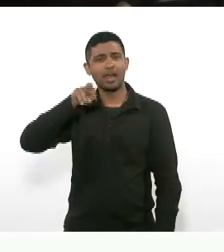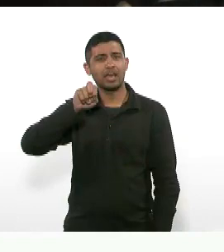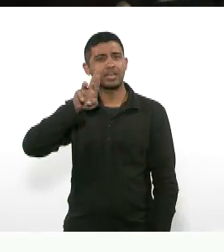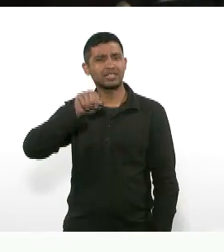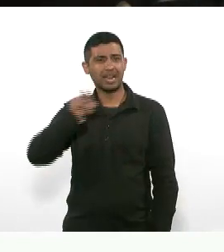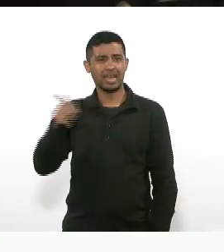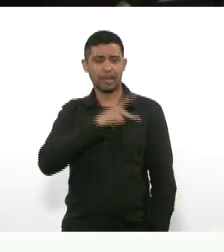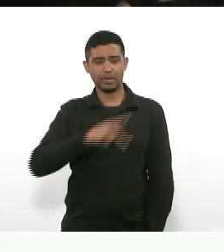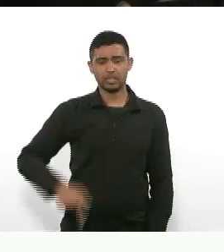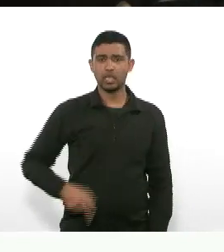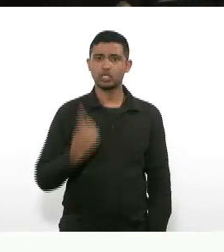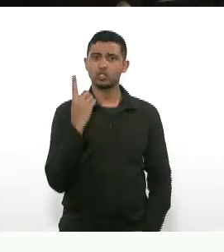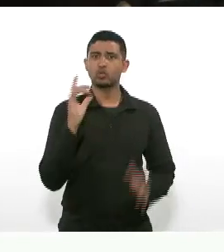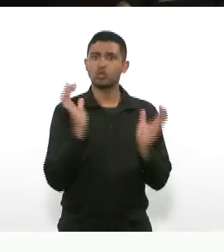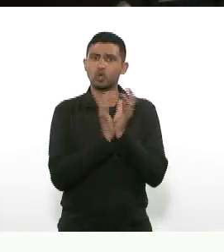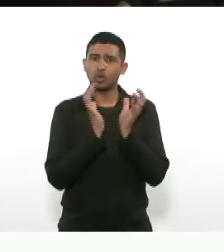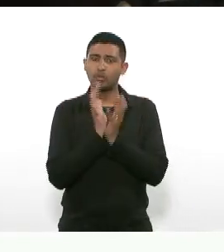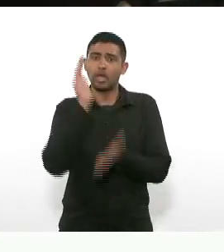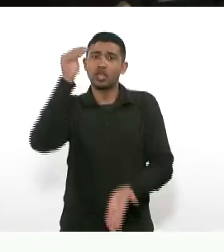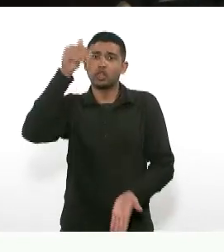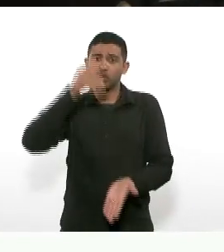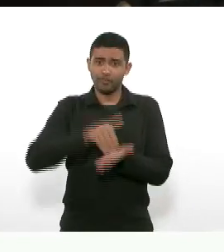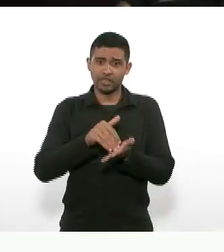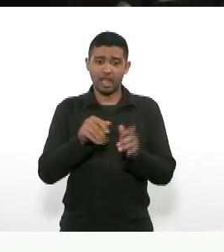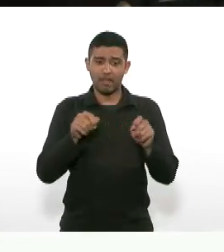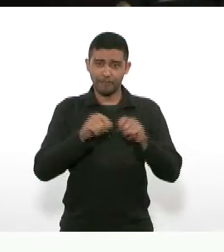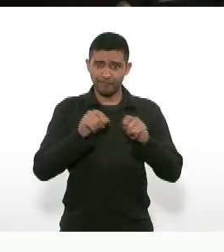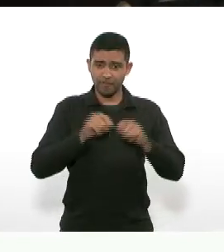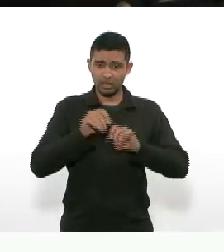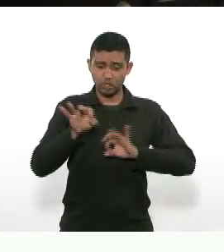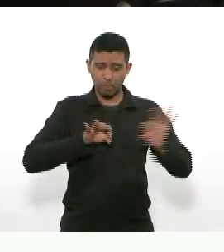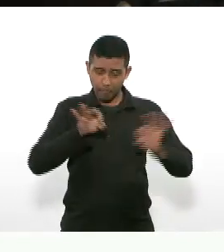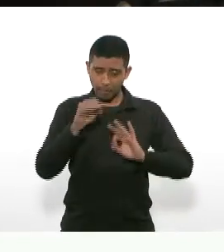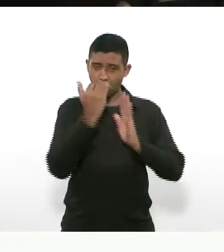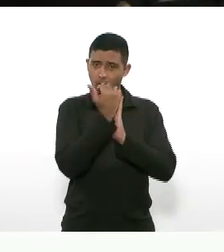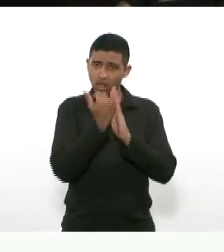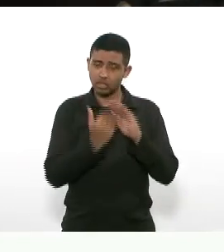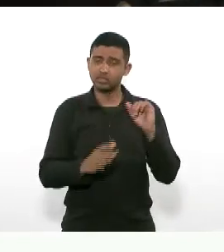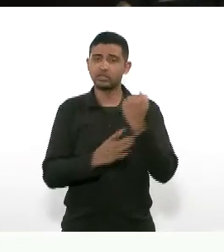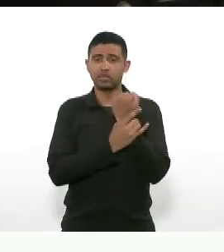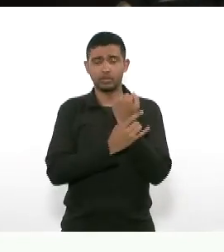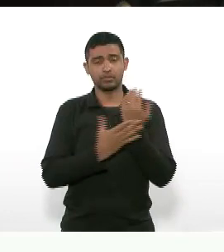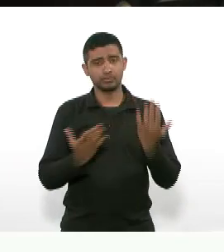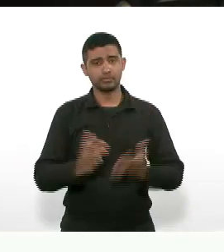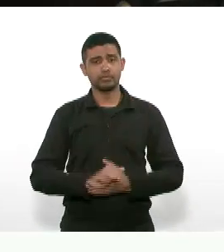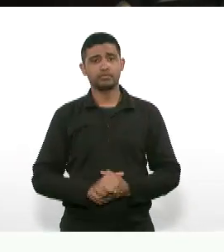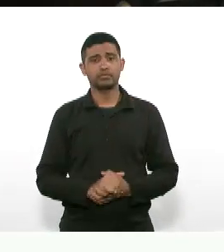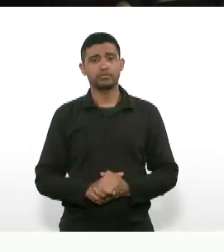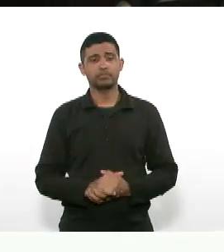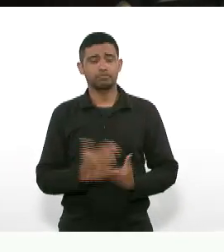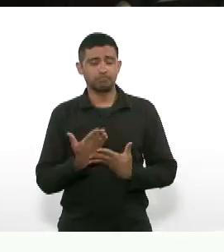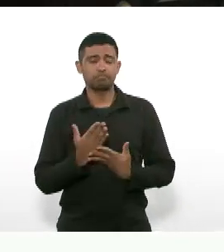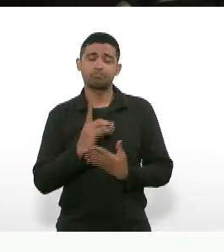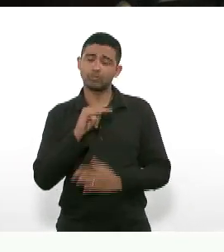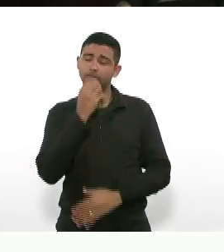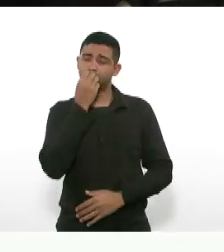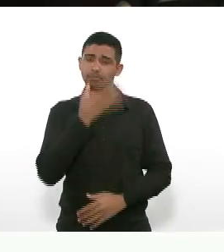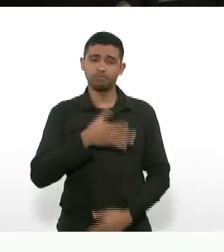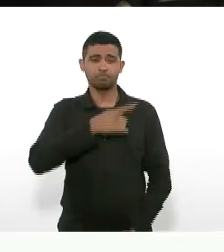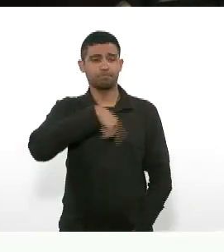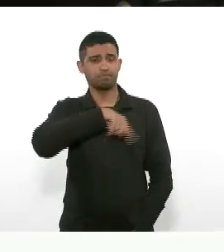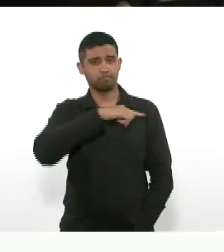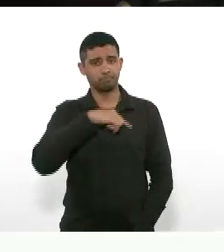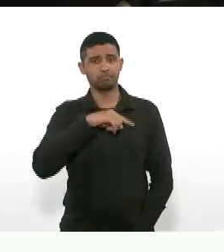ao final fez um plano de segurança. Então, seria muito pertinente para nós, né, para